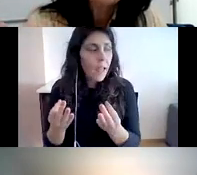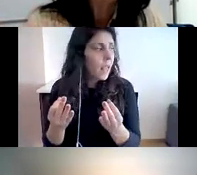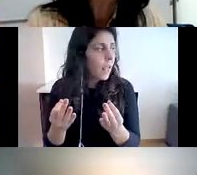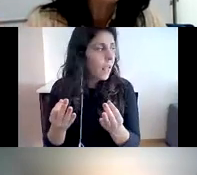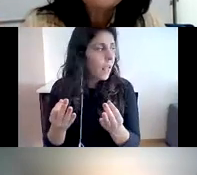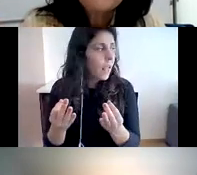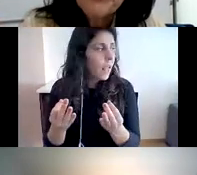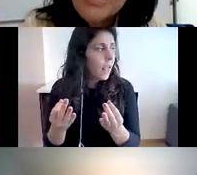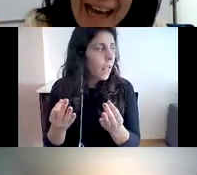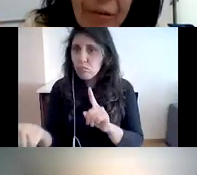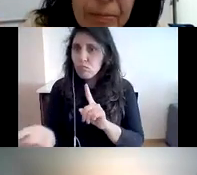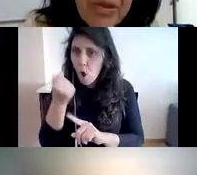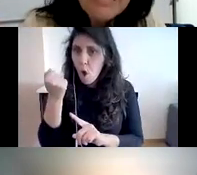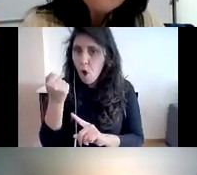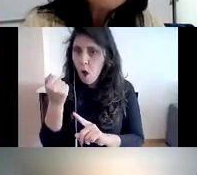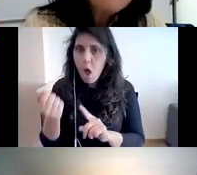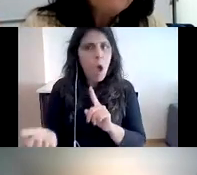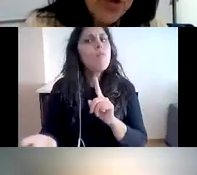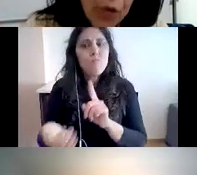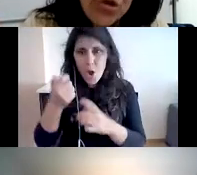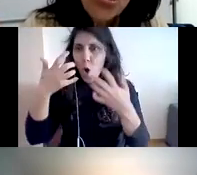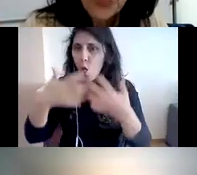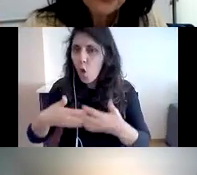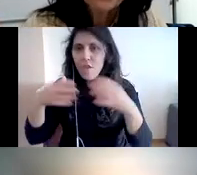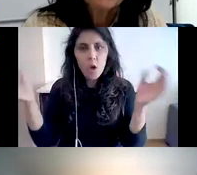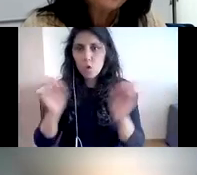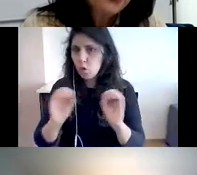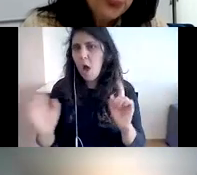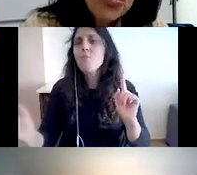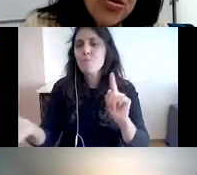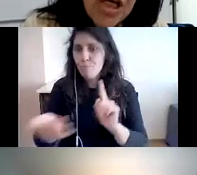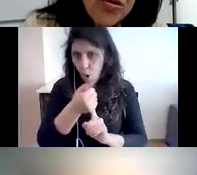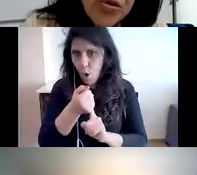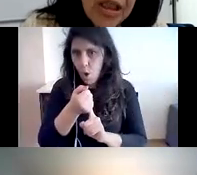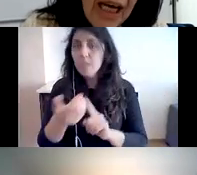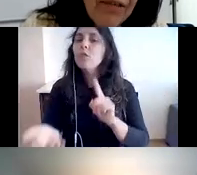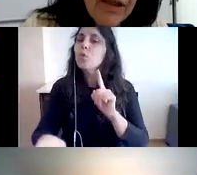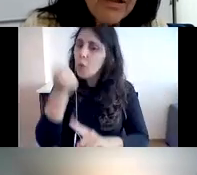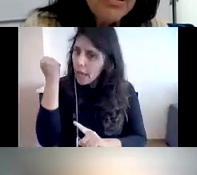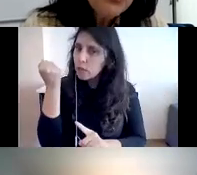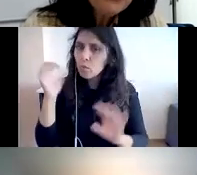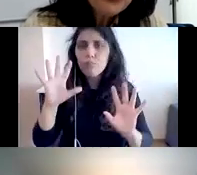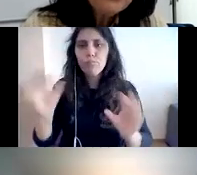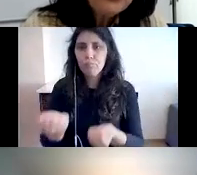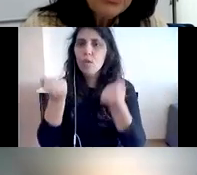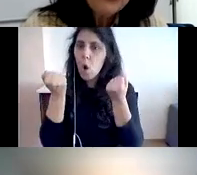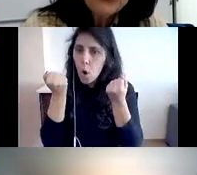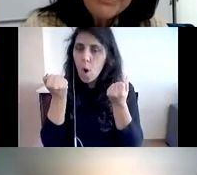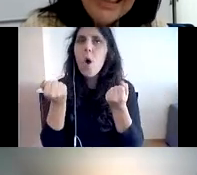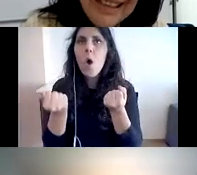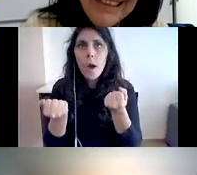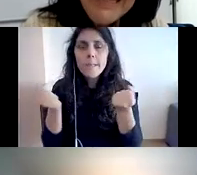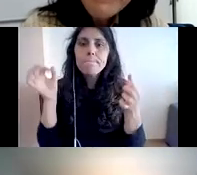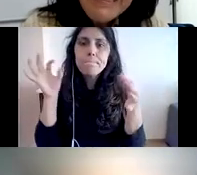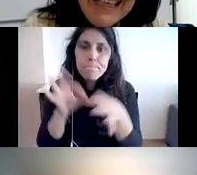sucesso inegável, nos seus próprios termos. Um sucesso inegável no sentido de